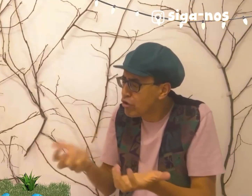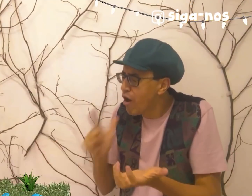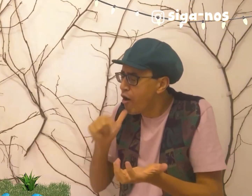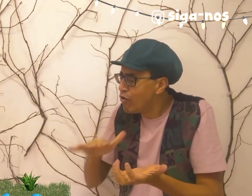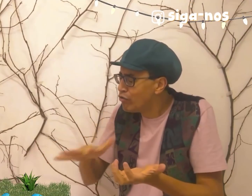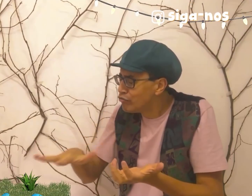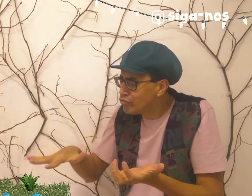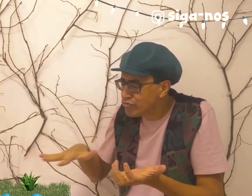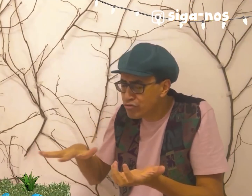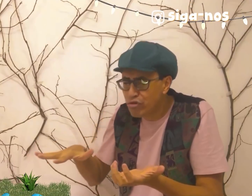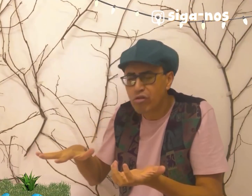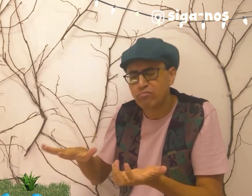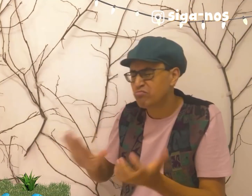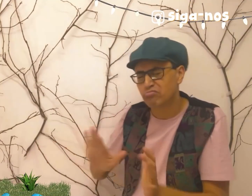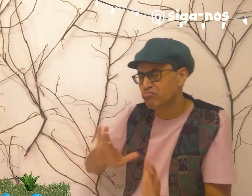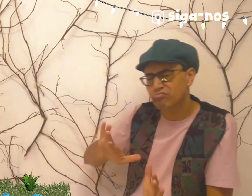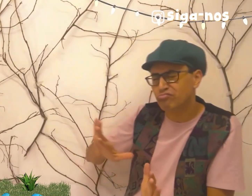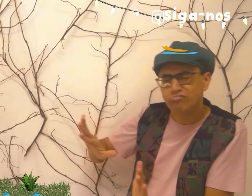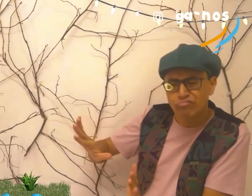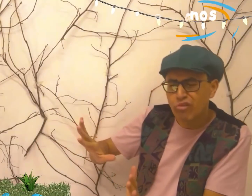Para longe do banhado,